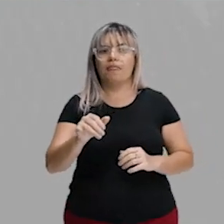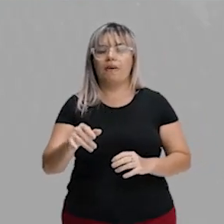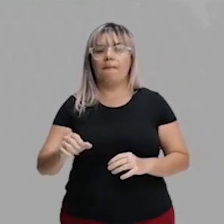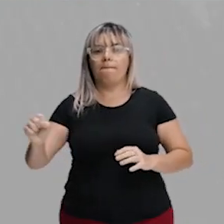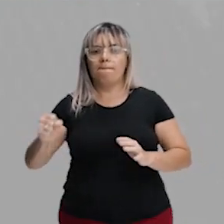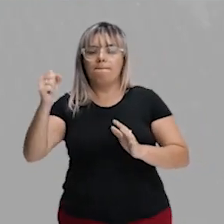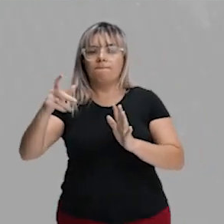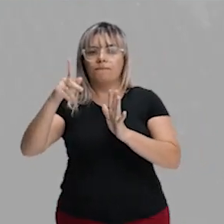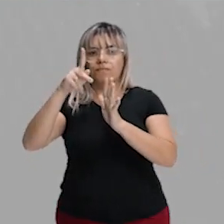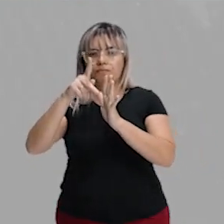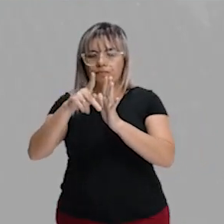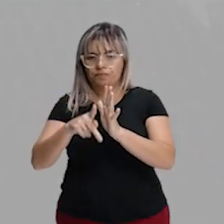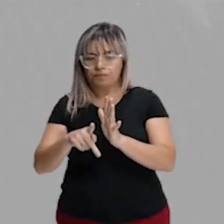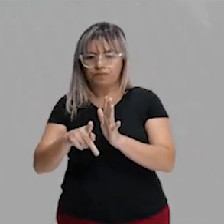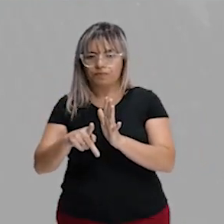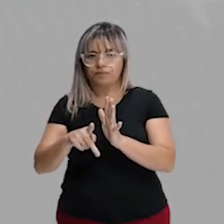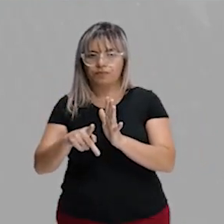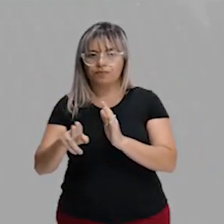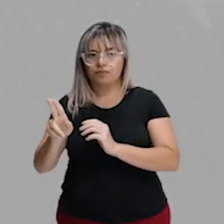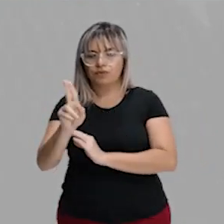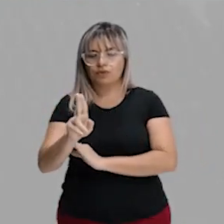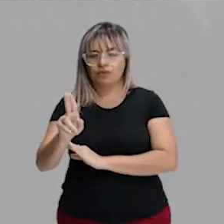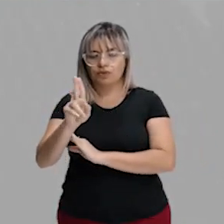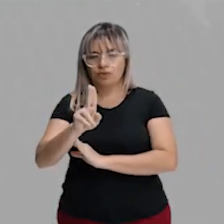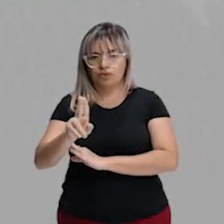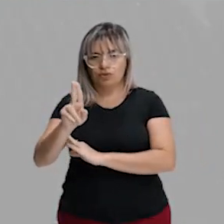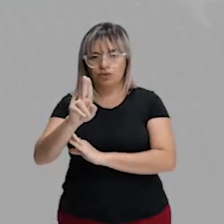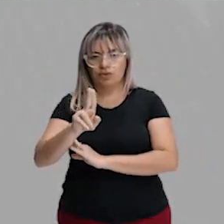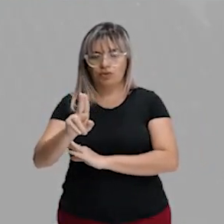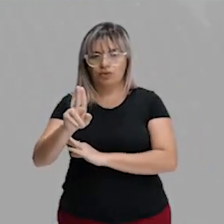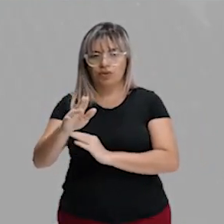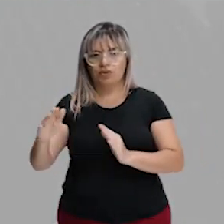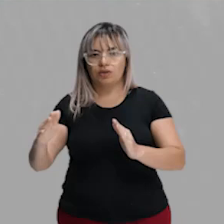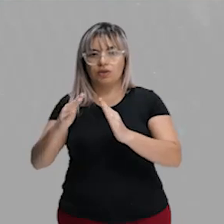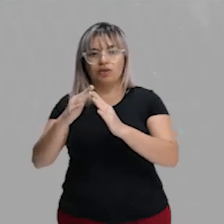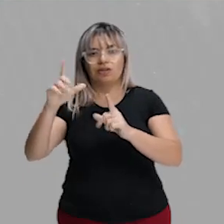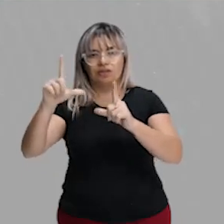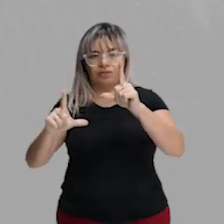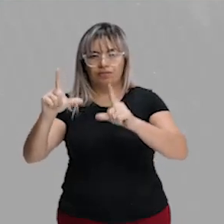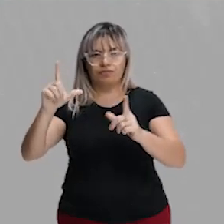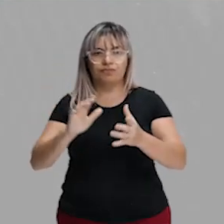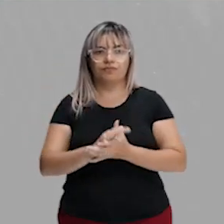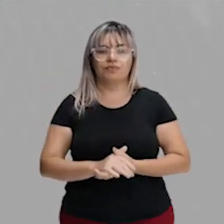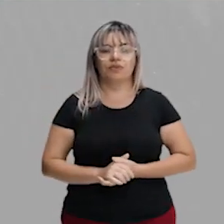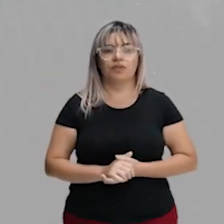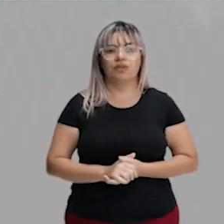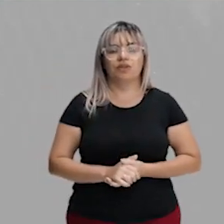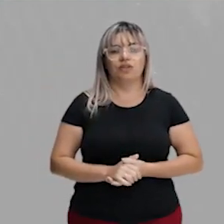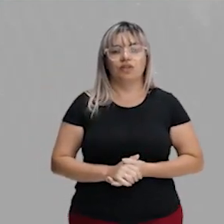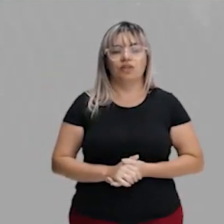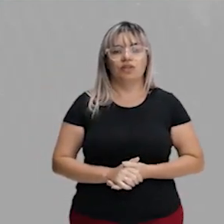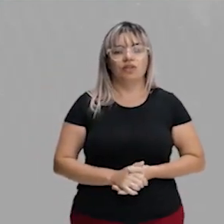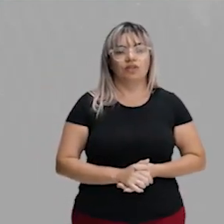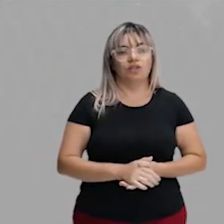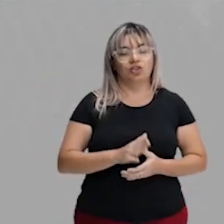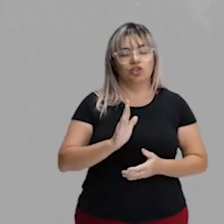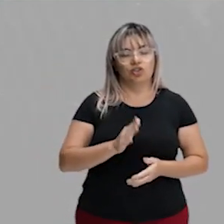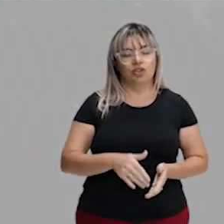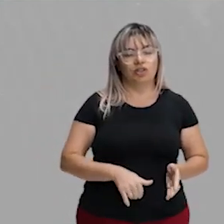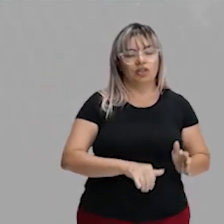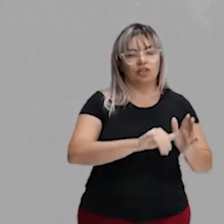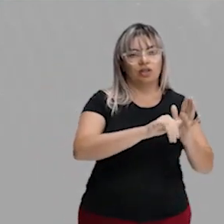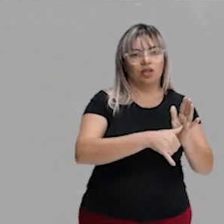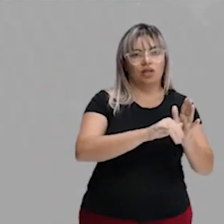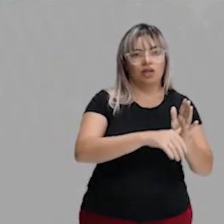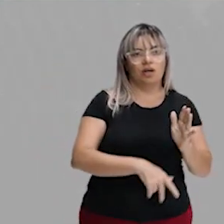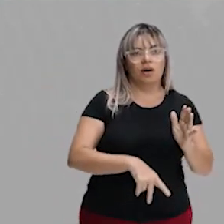está utilizando na sua casa. Ok? Mas a potência total lá do gerador, ele é o quê? Ele é a